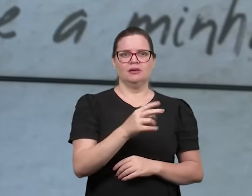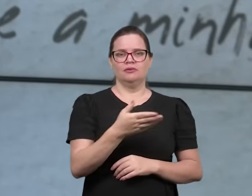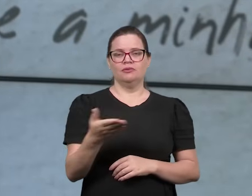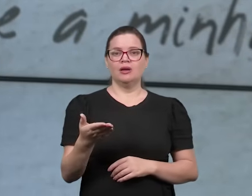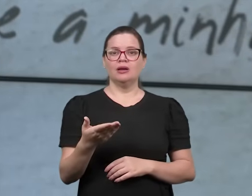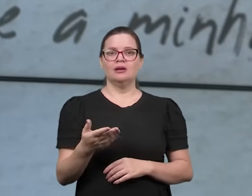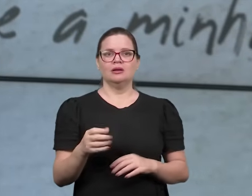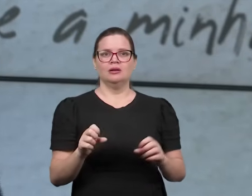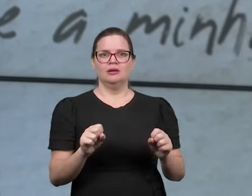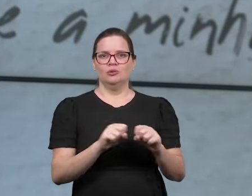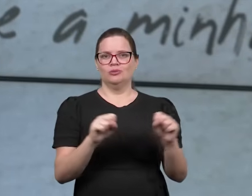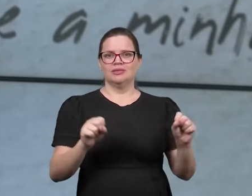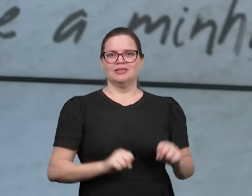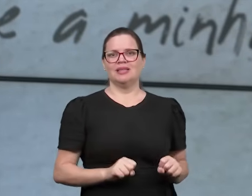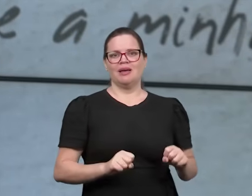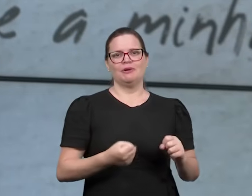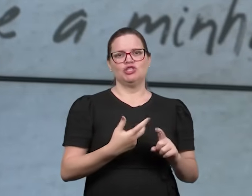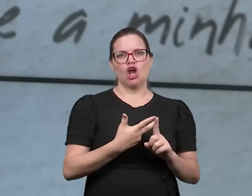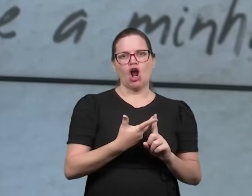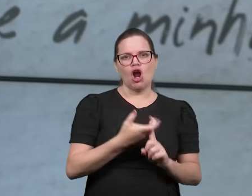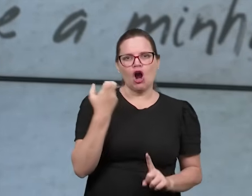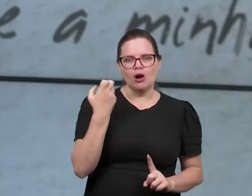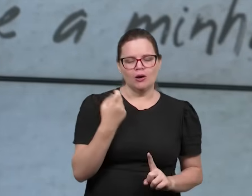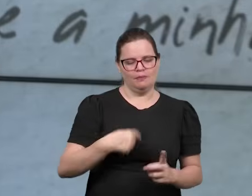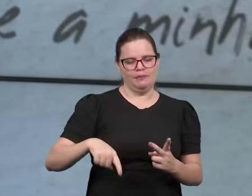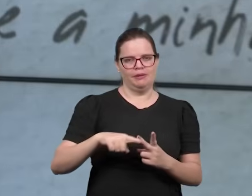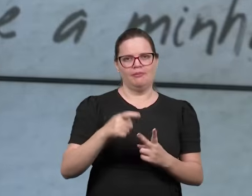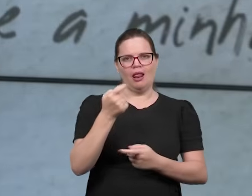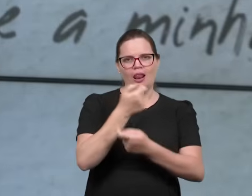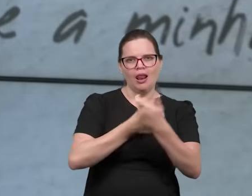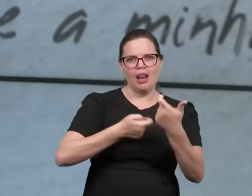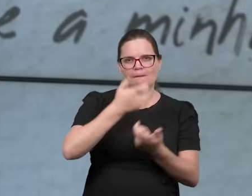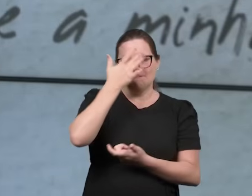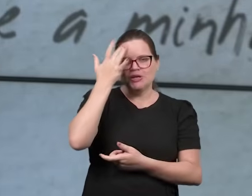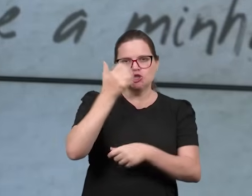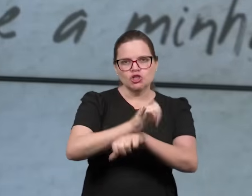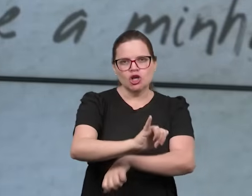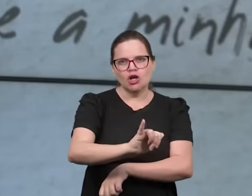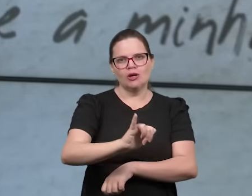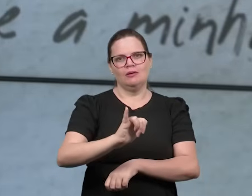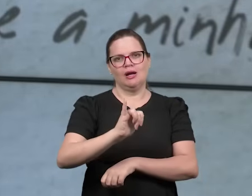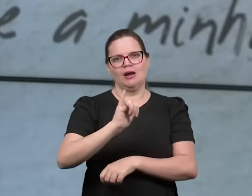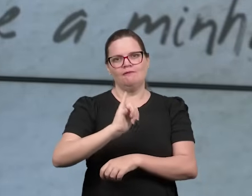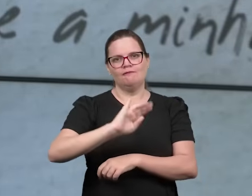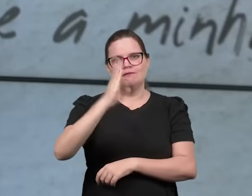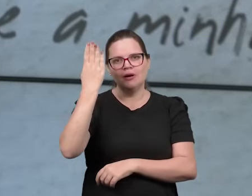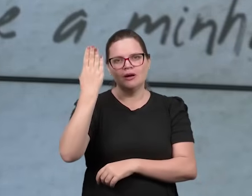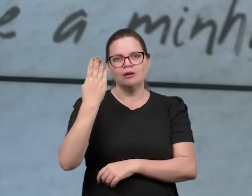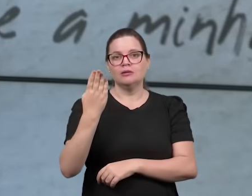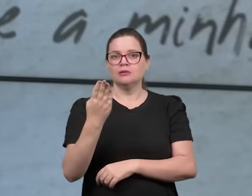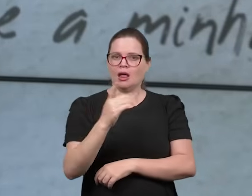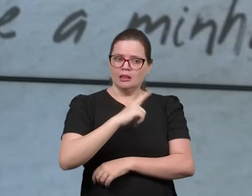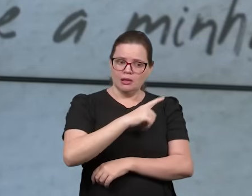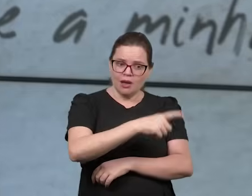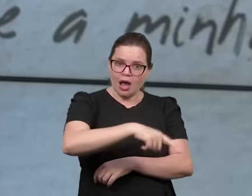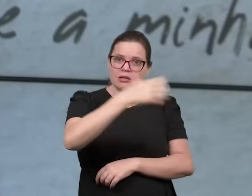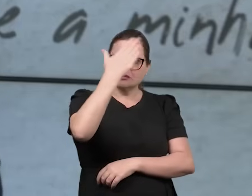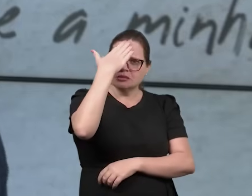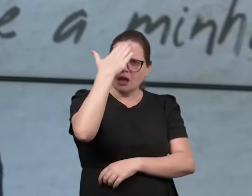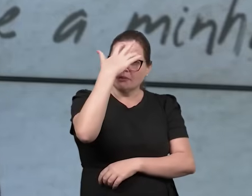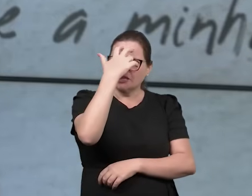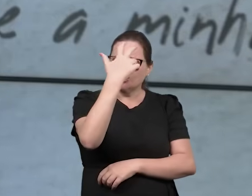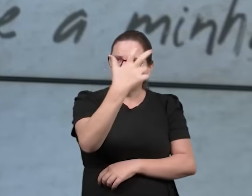um sistema de golpe, um sistema para enganar as pessoas, né? Então a gente vê assim talentos que foram dados poder